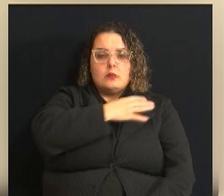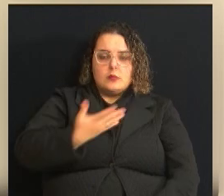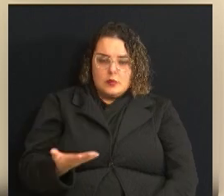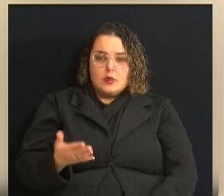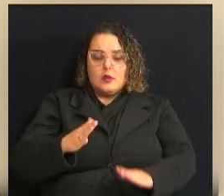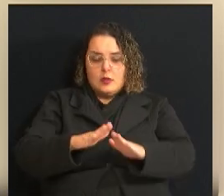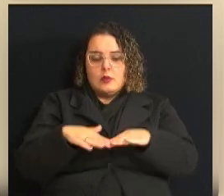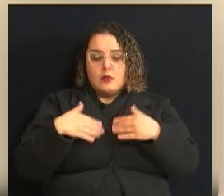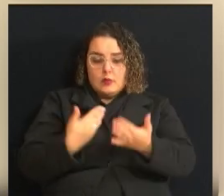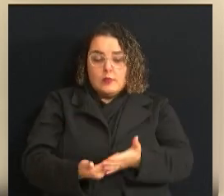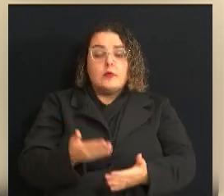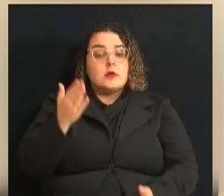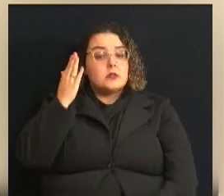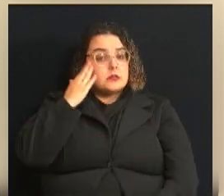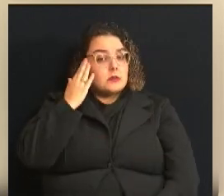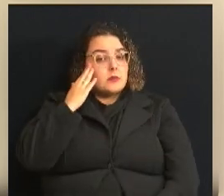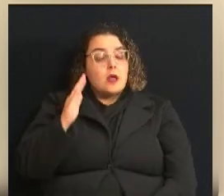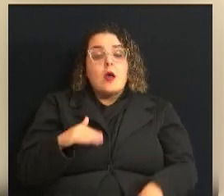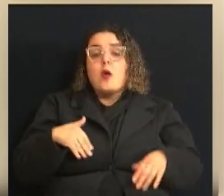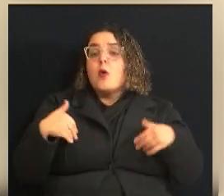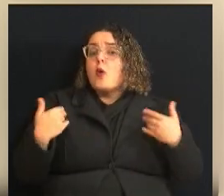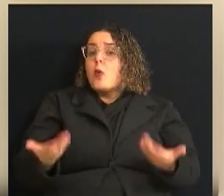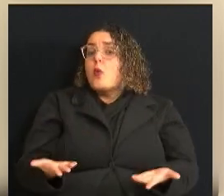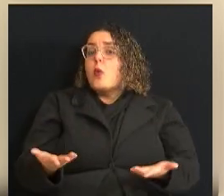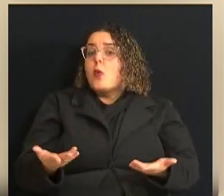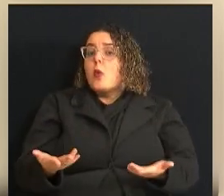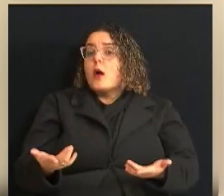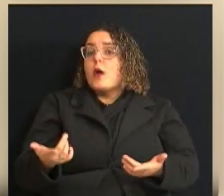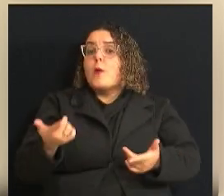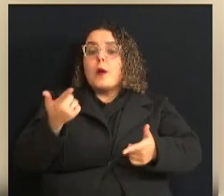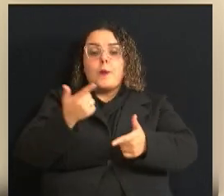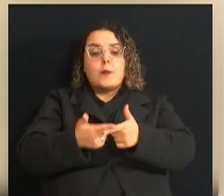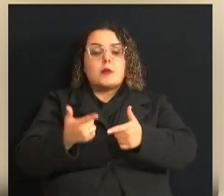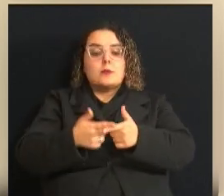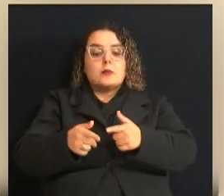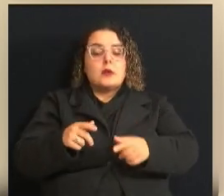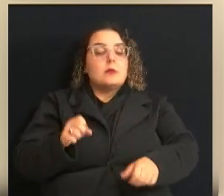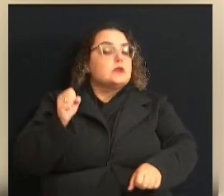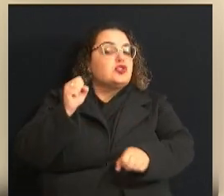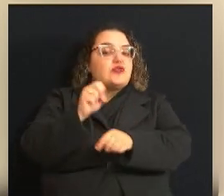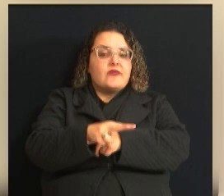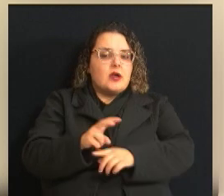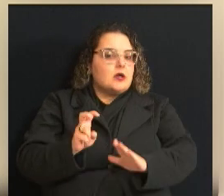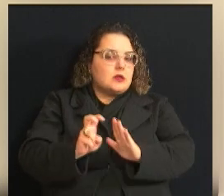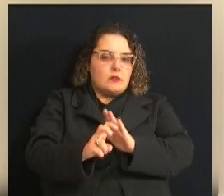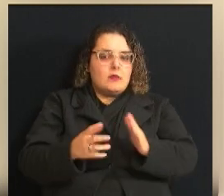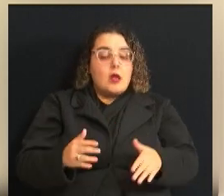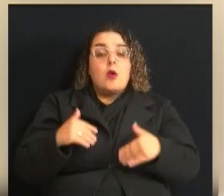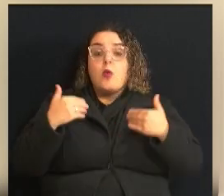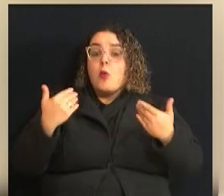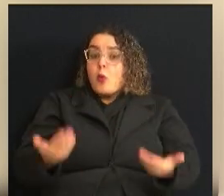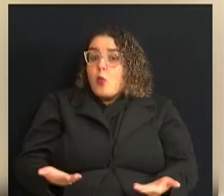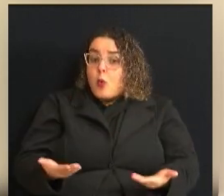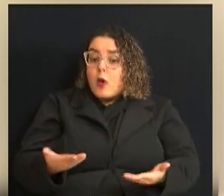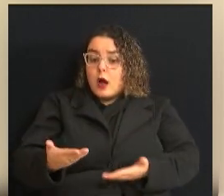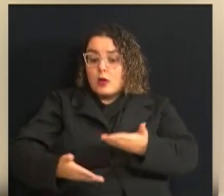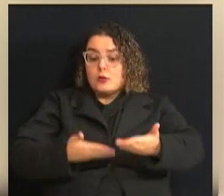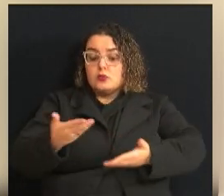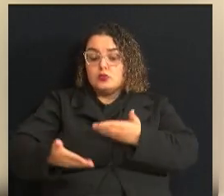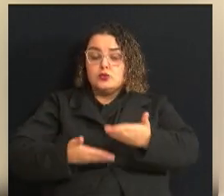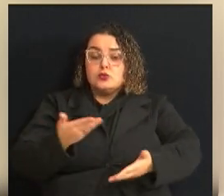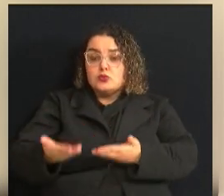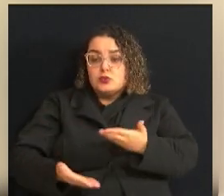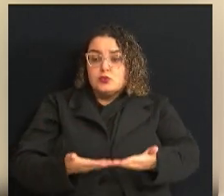a gente vai saber qual é o déficit de vaga em creche, qual é a necessidade de serviços, né,